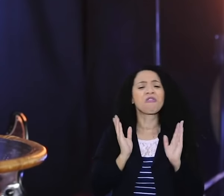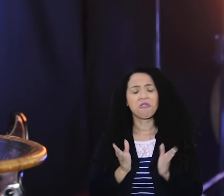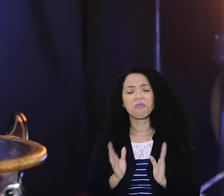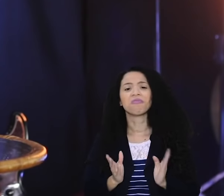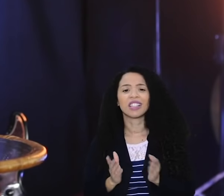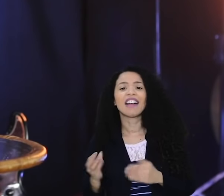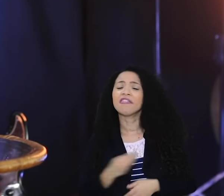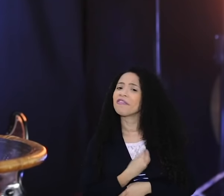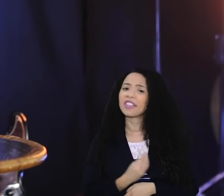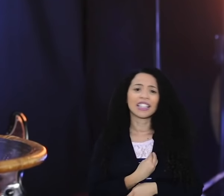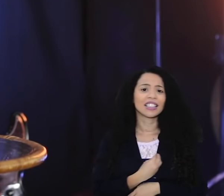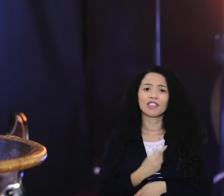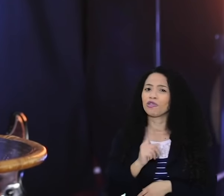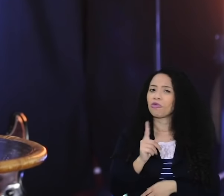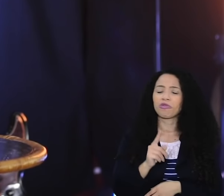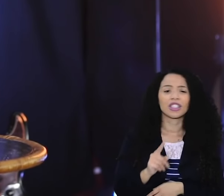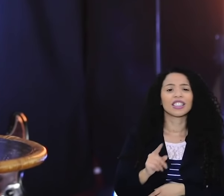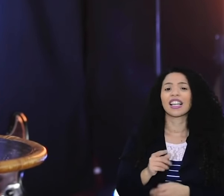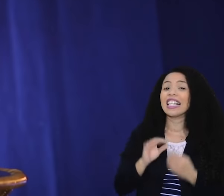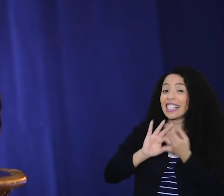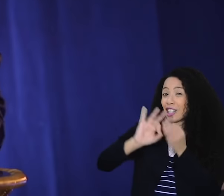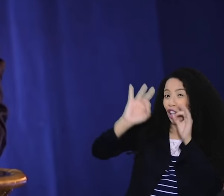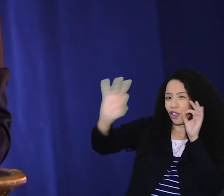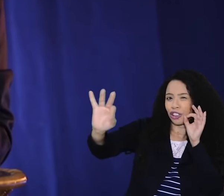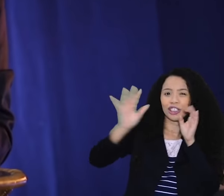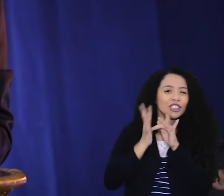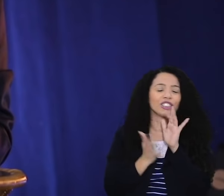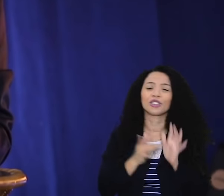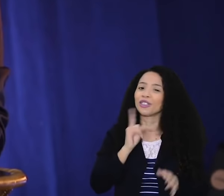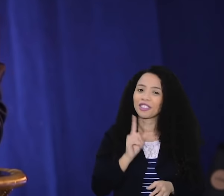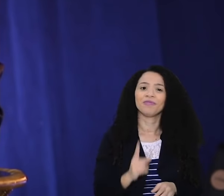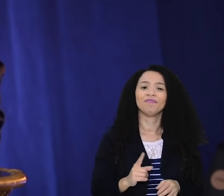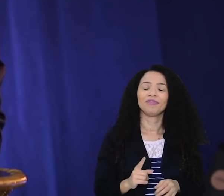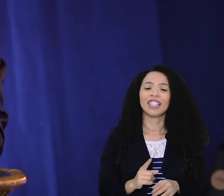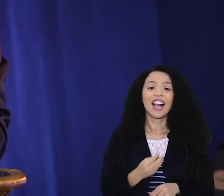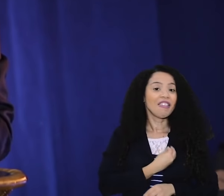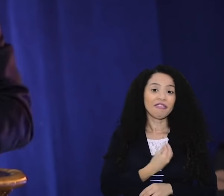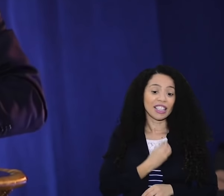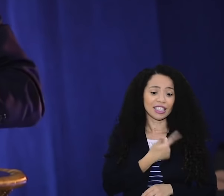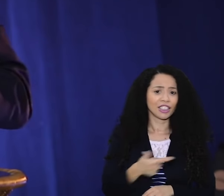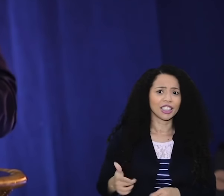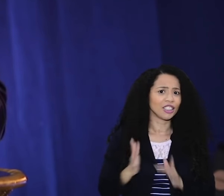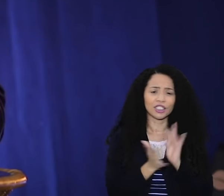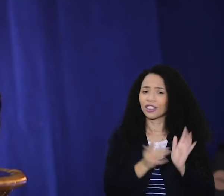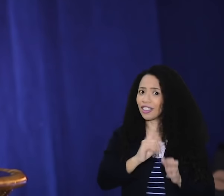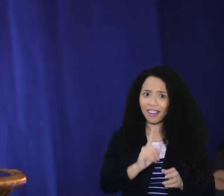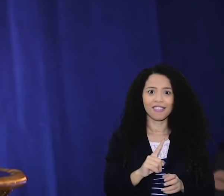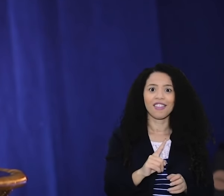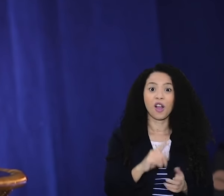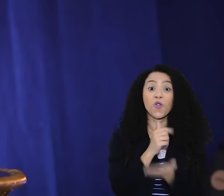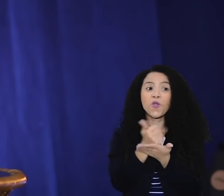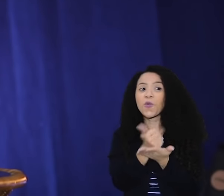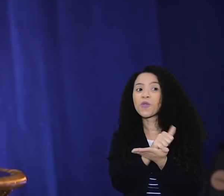a sua jornada não é sem Jesus. A partir de agora, a navegação